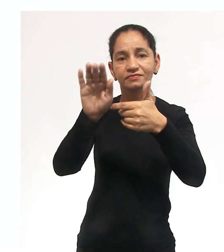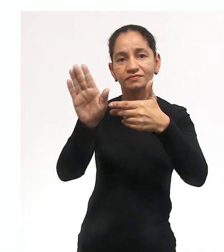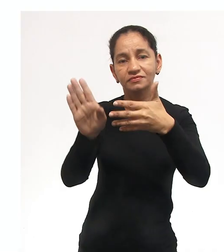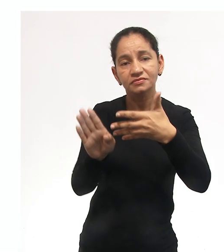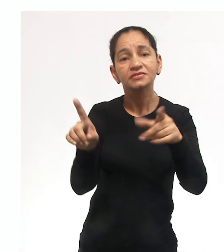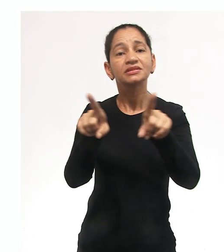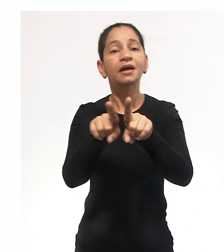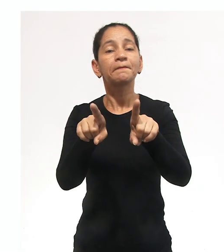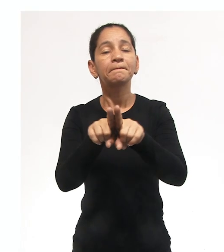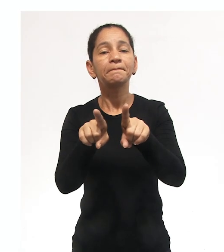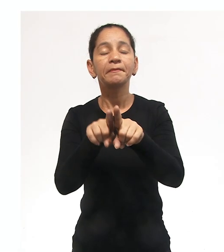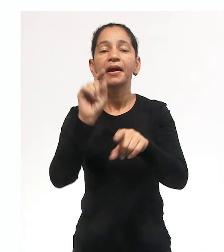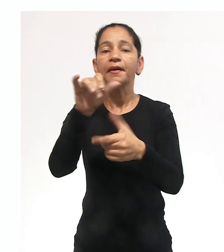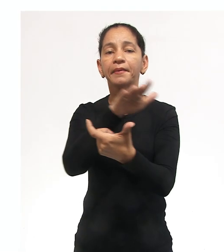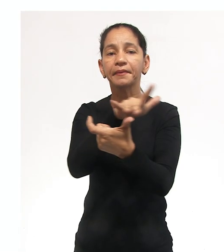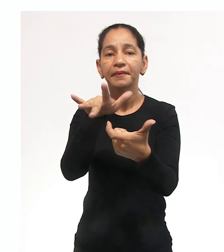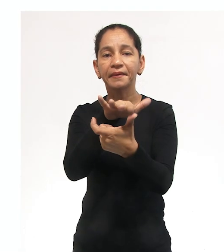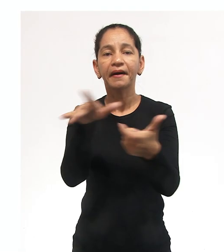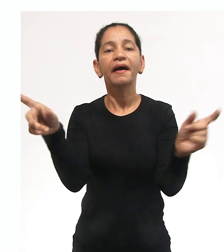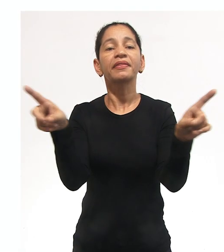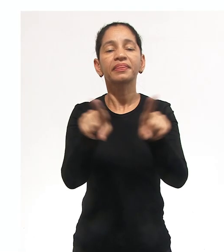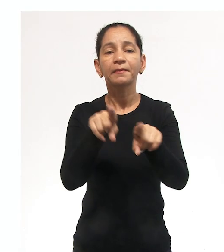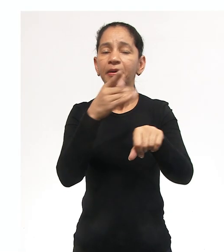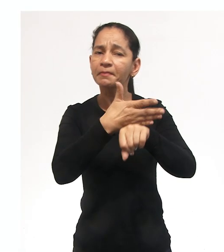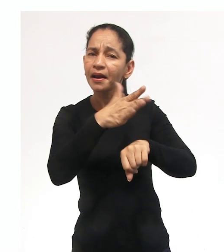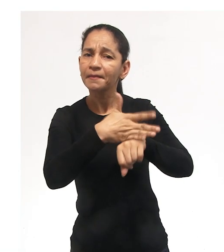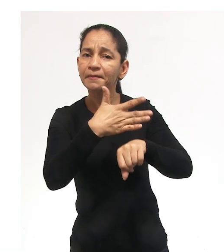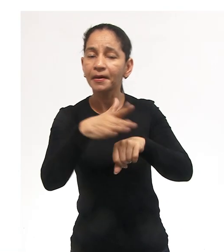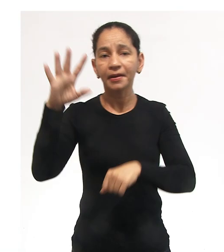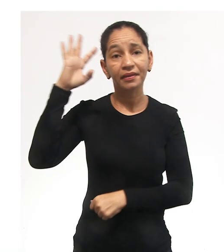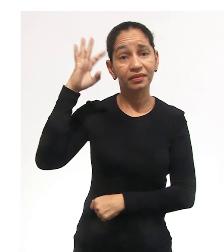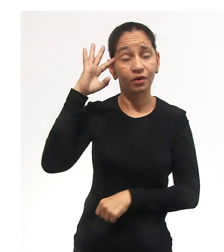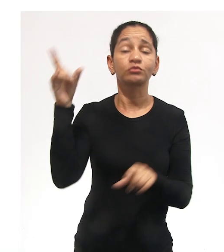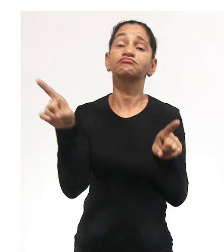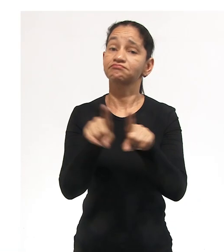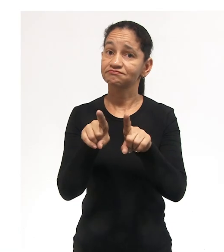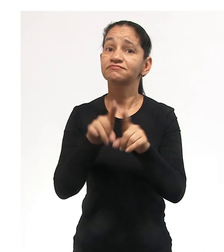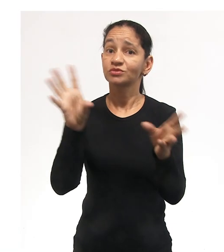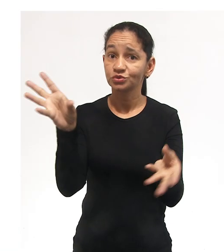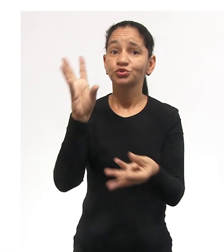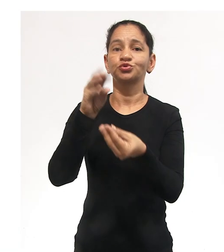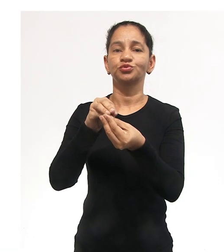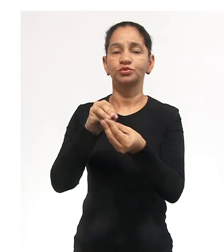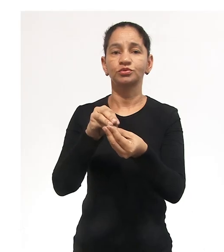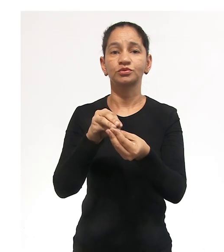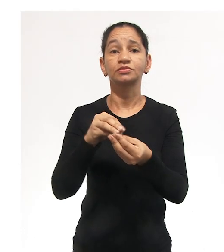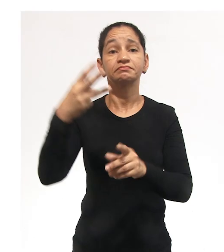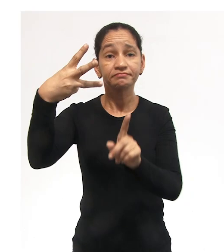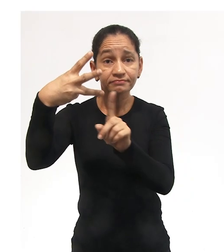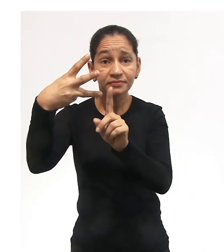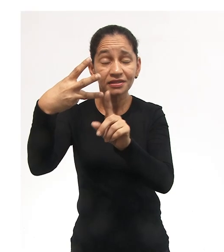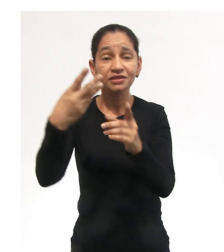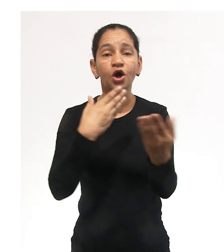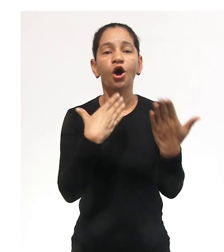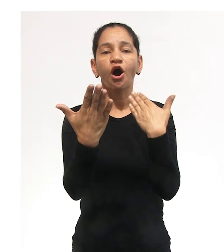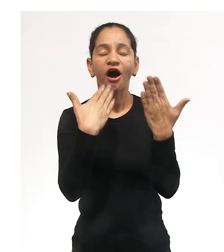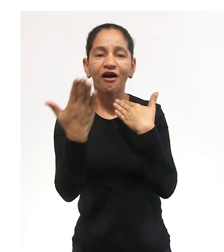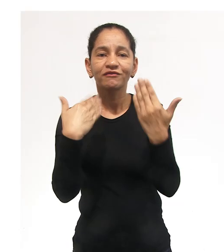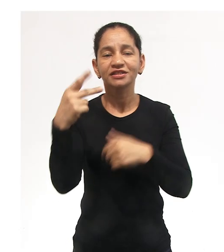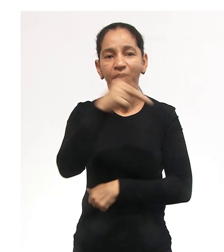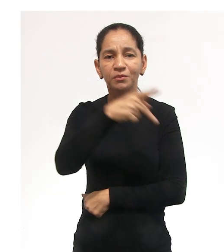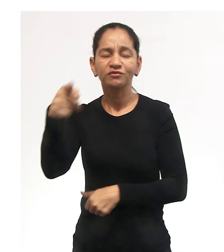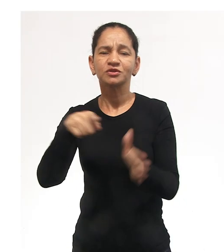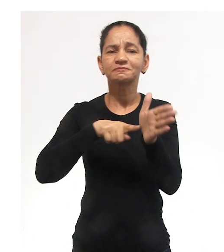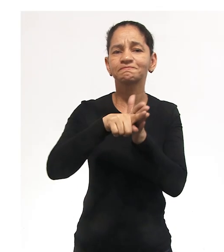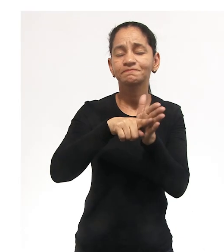alfabetização e letramento, questões teóricas e práticas. No terceiro encontro, nós vamos ter uma conversa. Com quem?